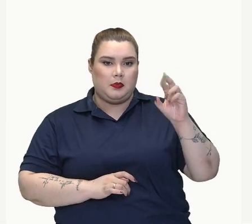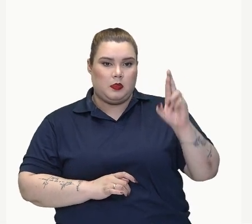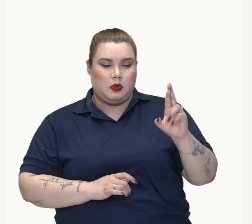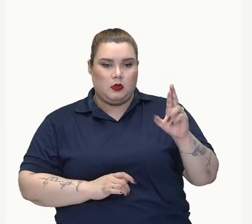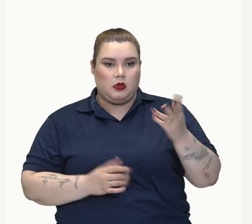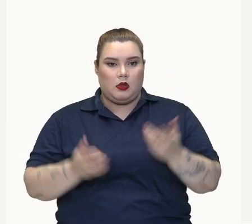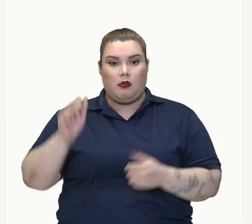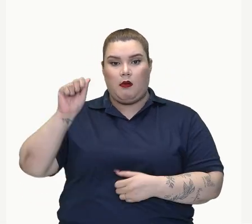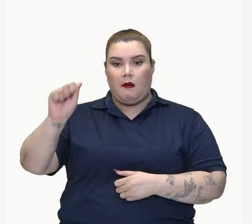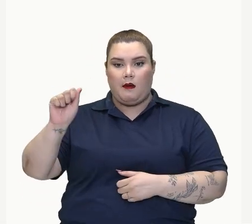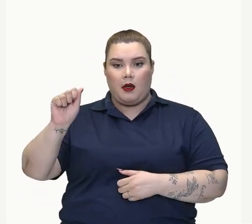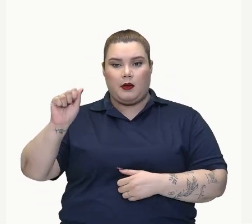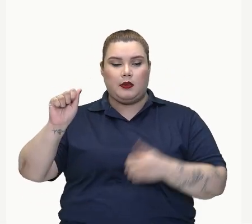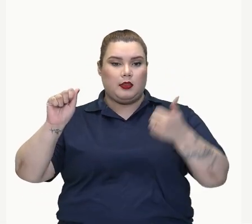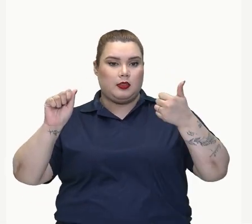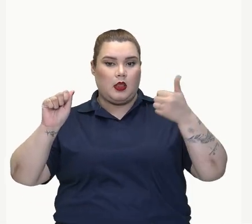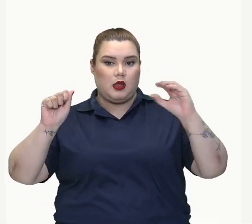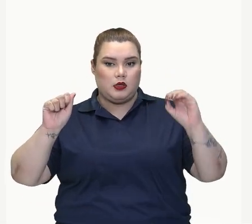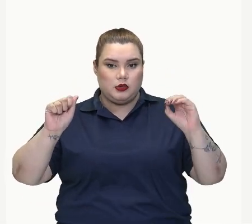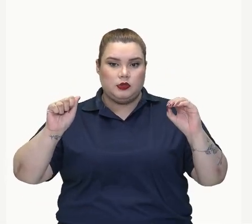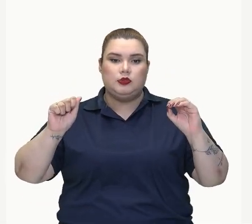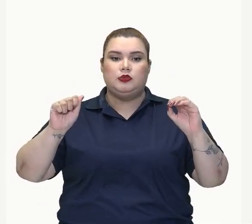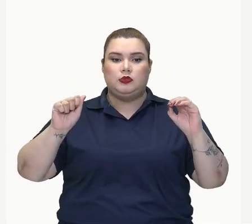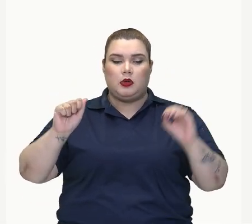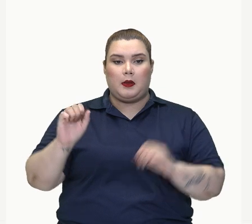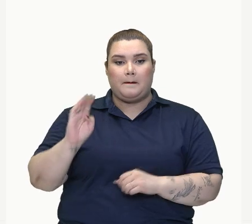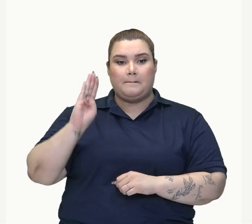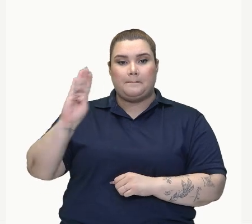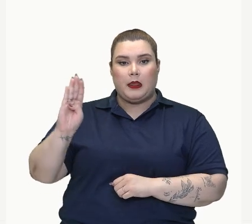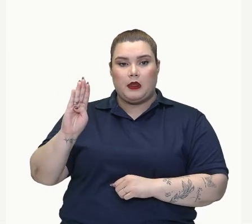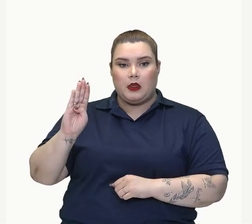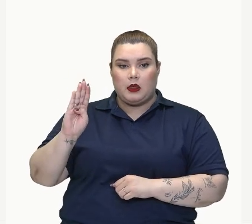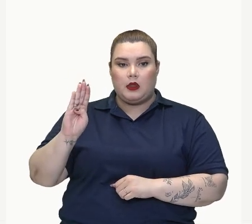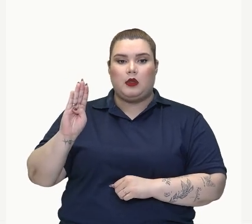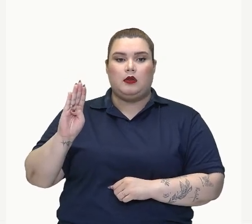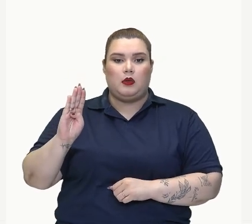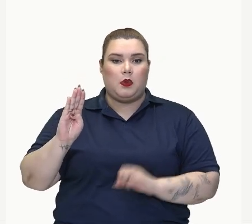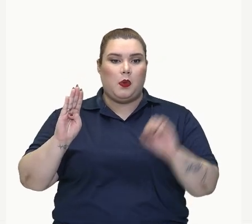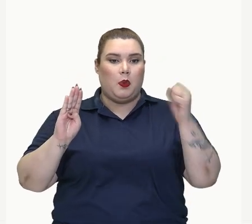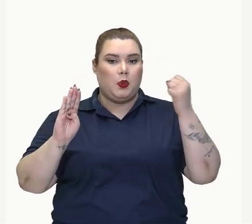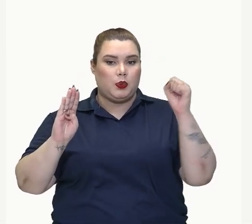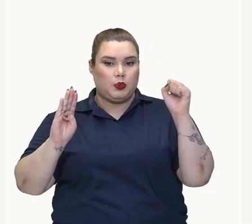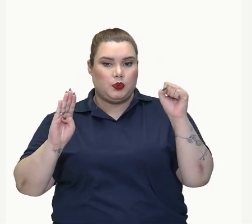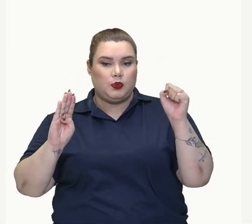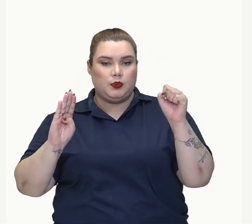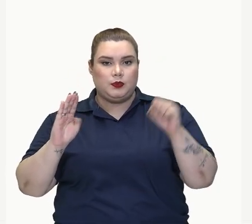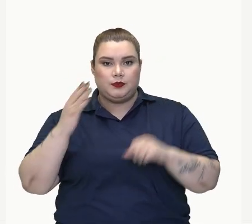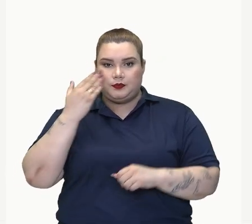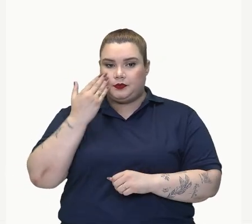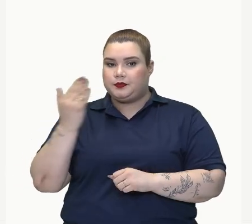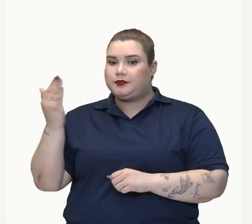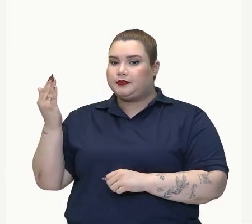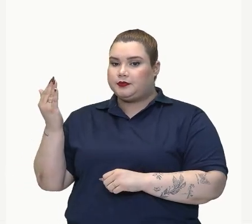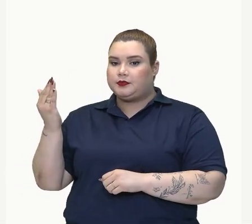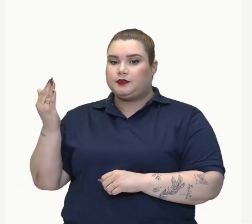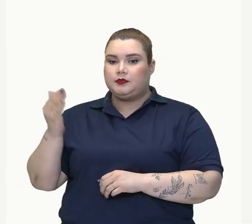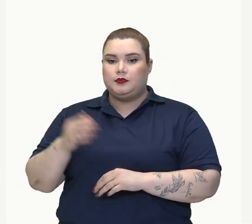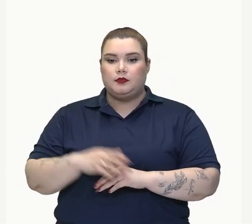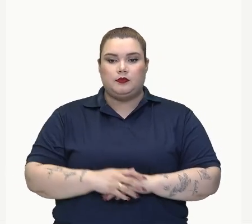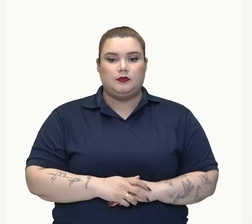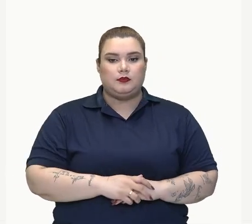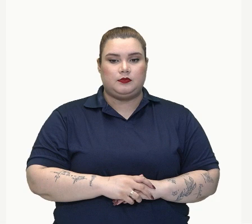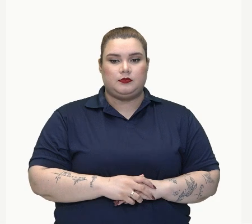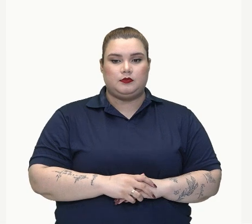que é 10, e o valor de B, que é 8,